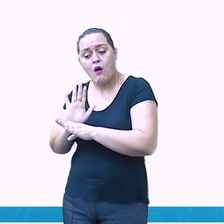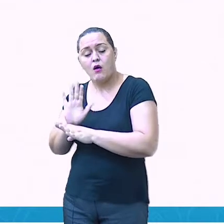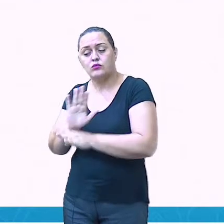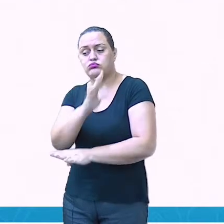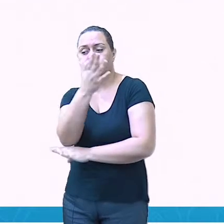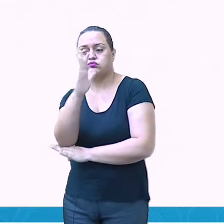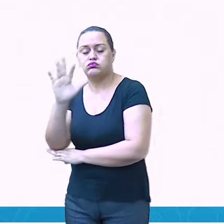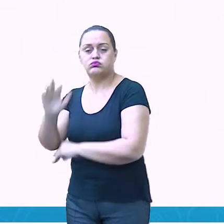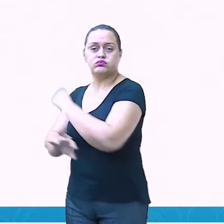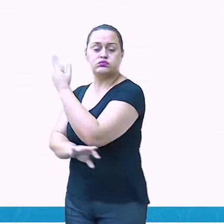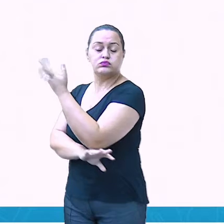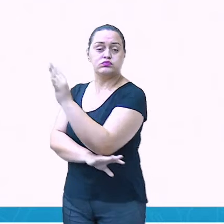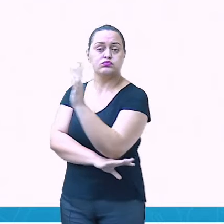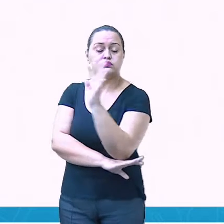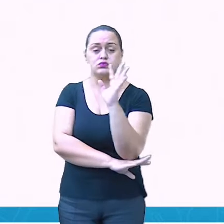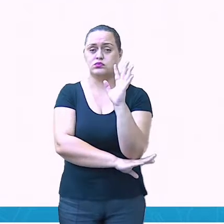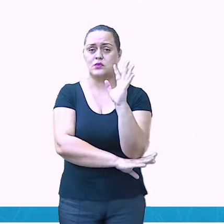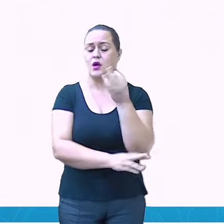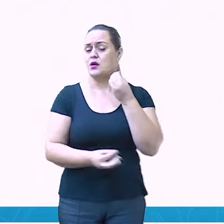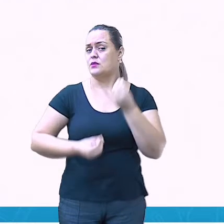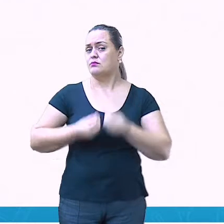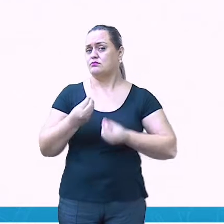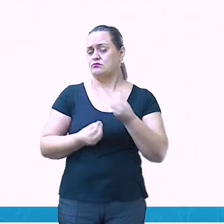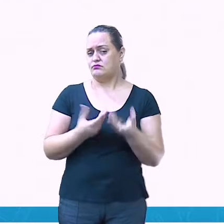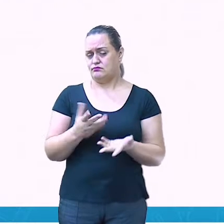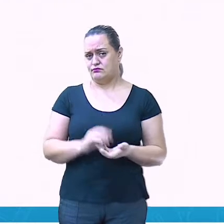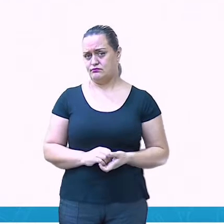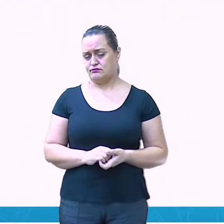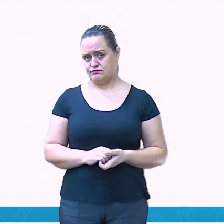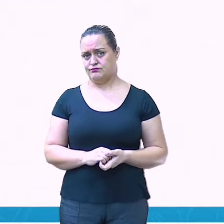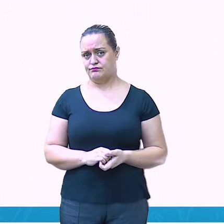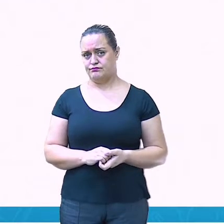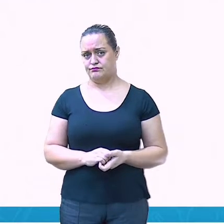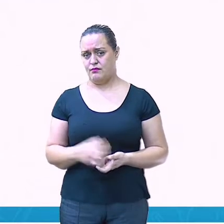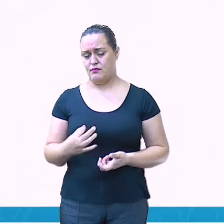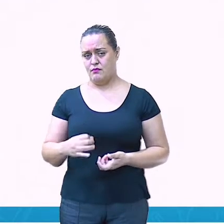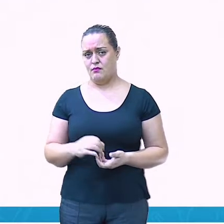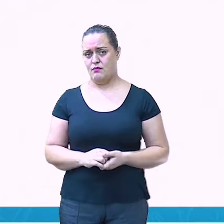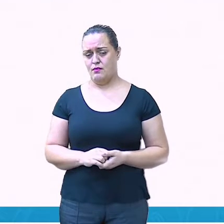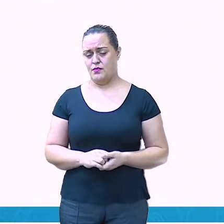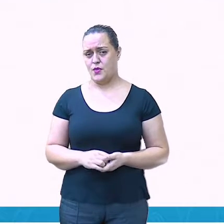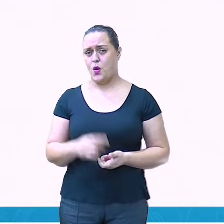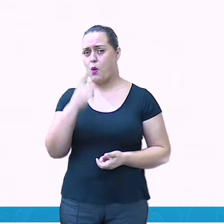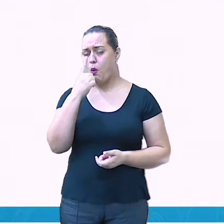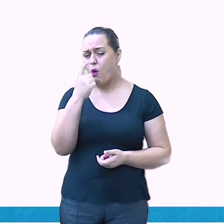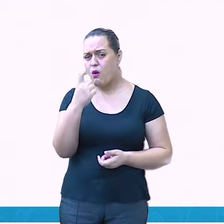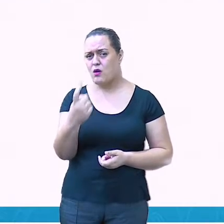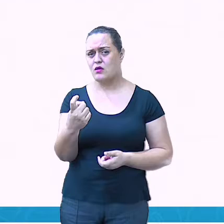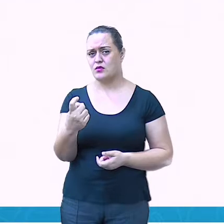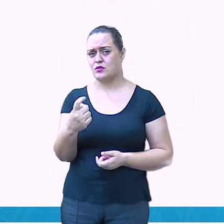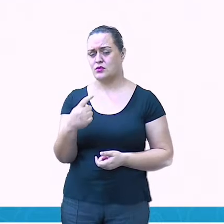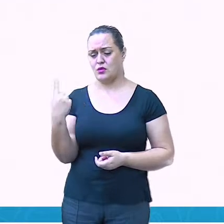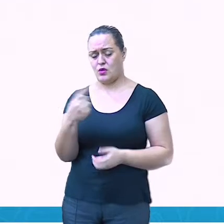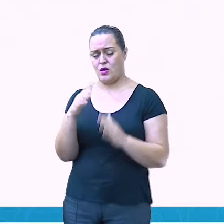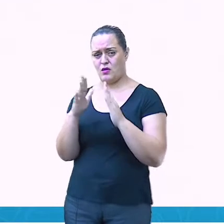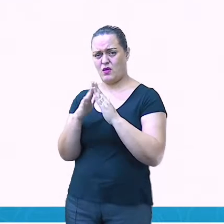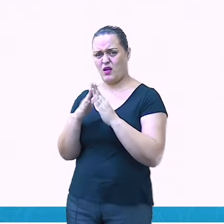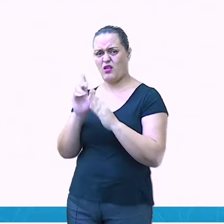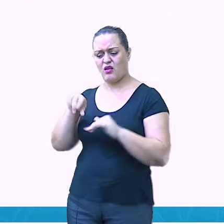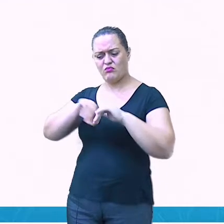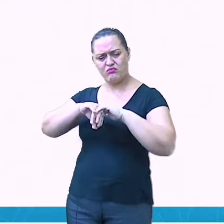certa? Como que eu estou fazendo isso? O lixo da nossa casa, ele é separado? O seco